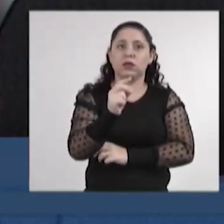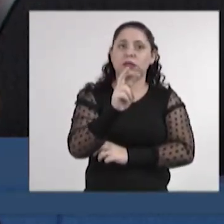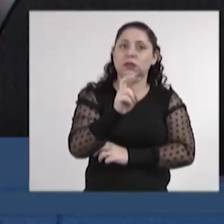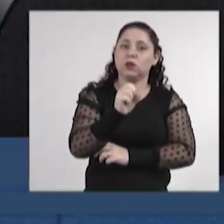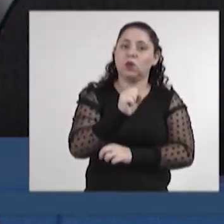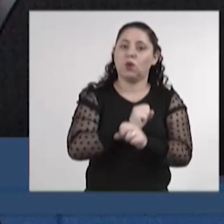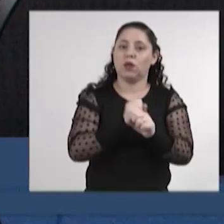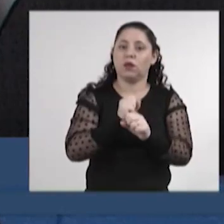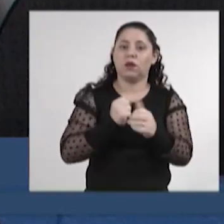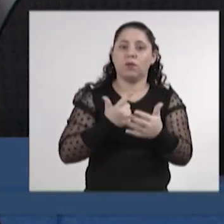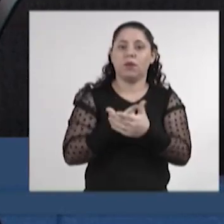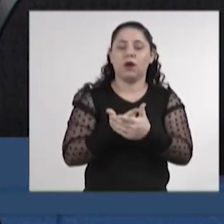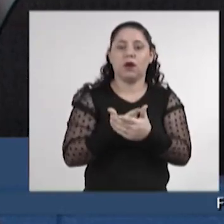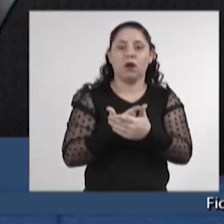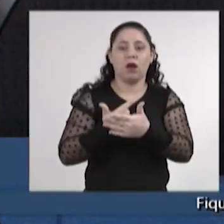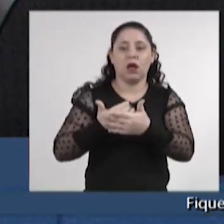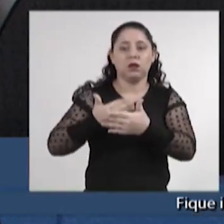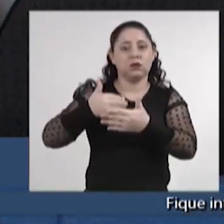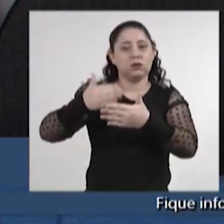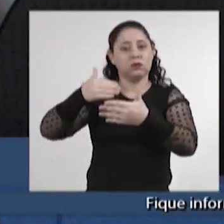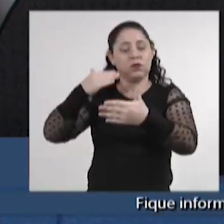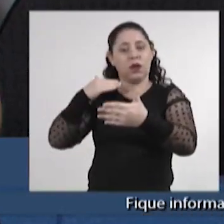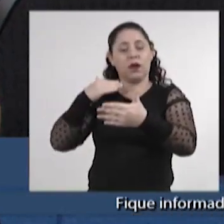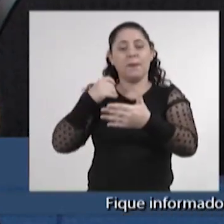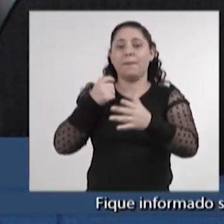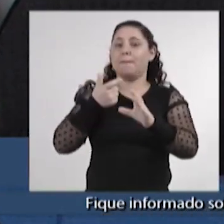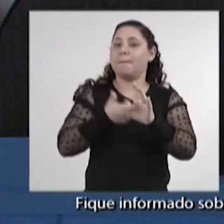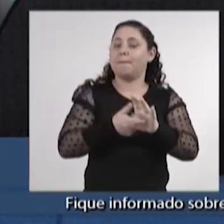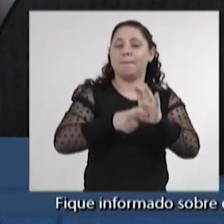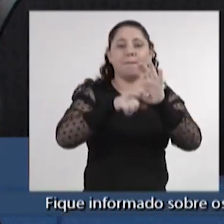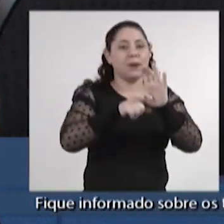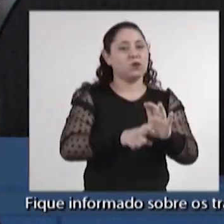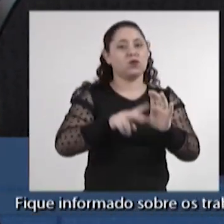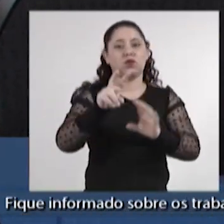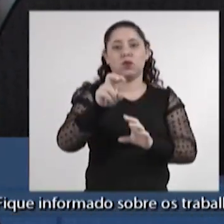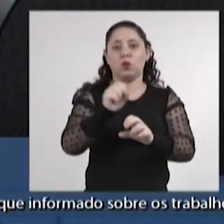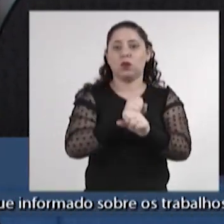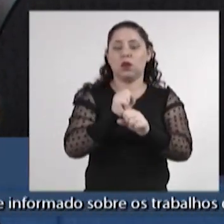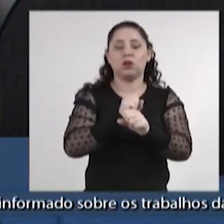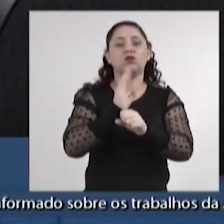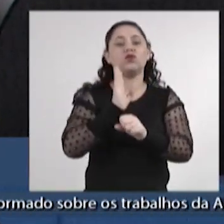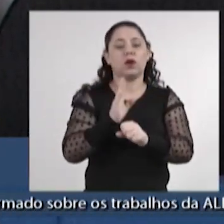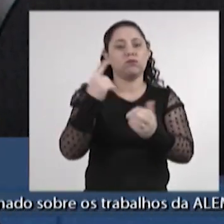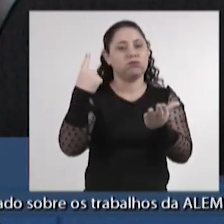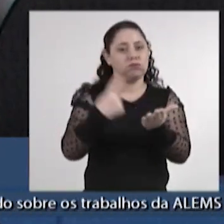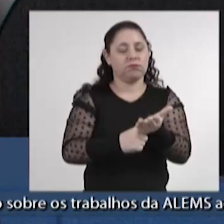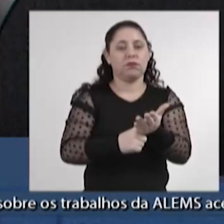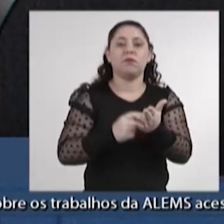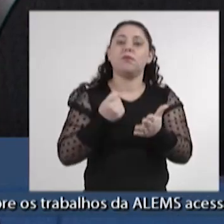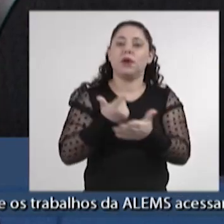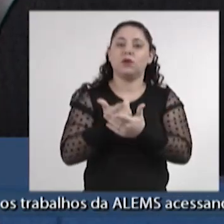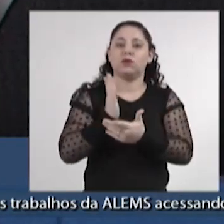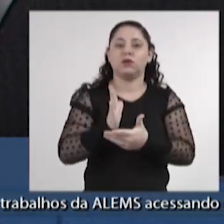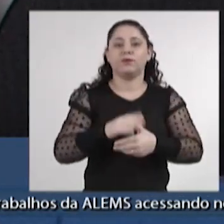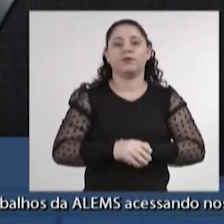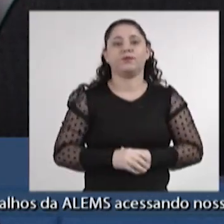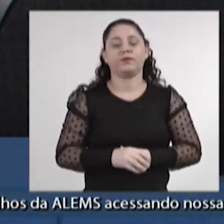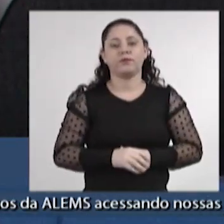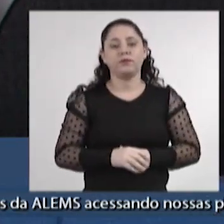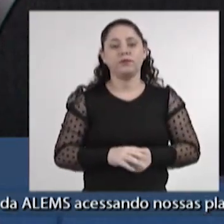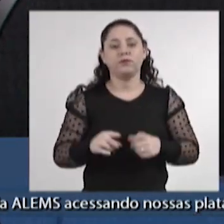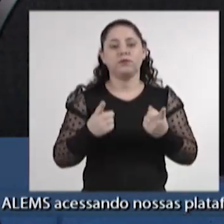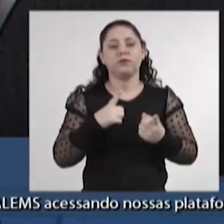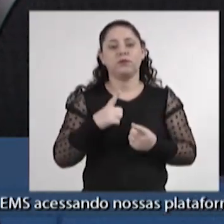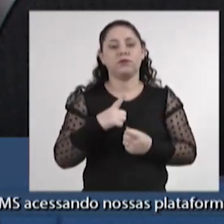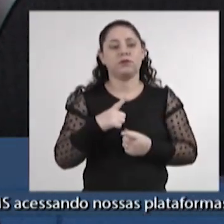anos. Foi paga agora há poucos dias. A dívida da Itaipu pagou, já tem 50 anos de tratado, então já conseguiu pagar a dívida. Nós